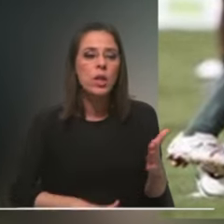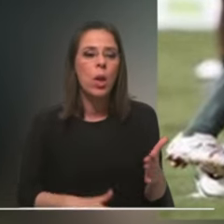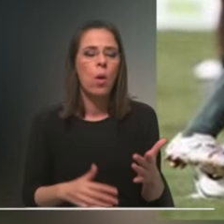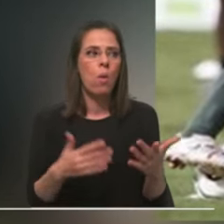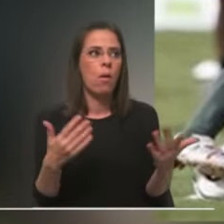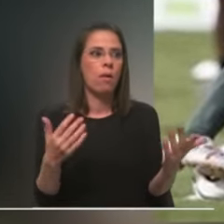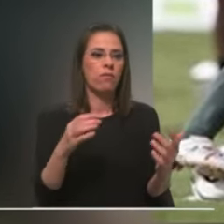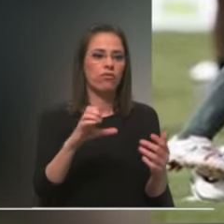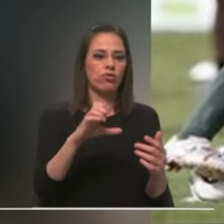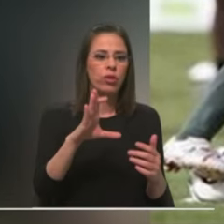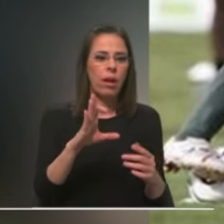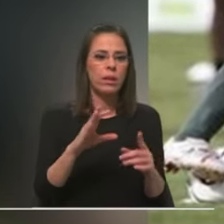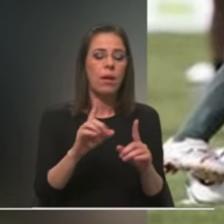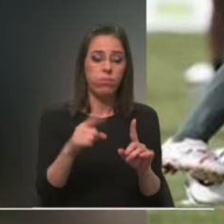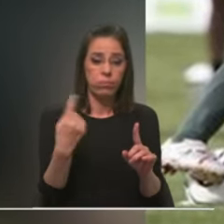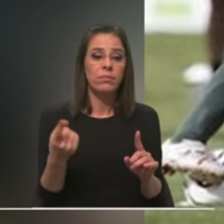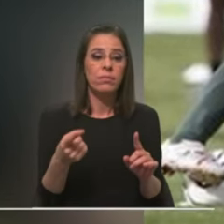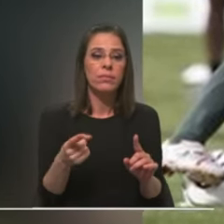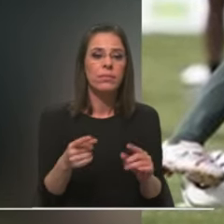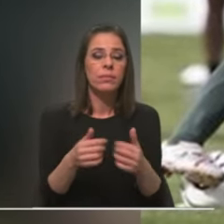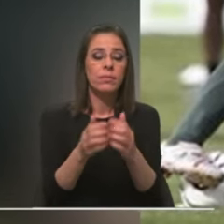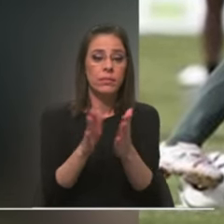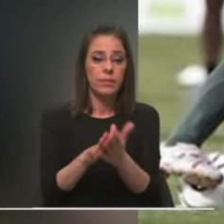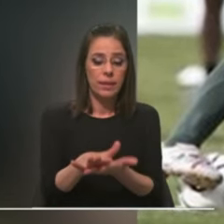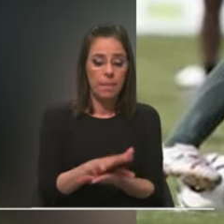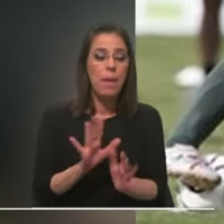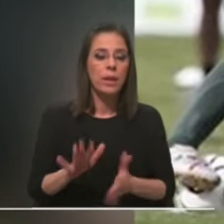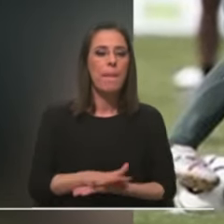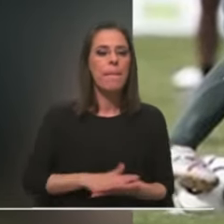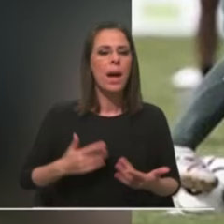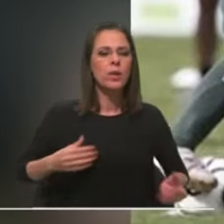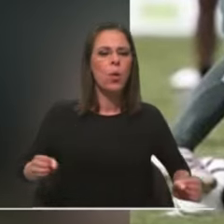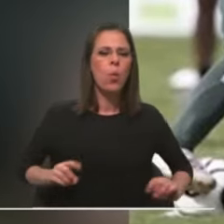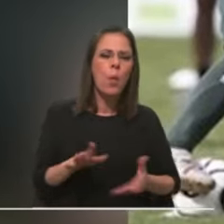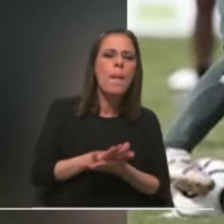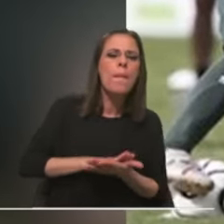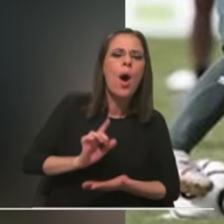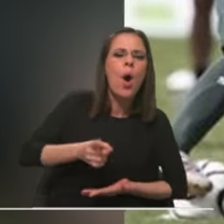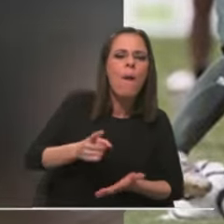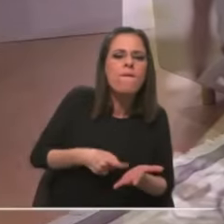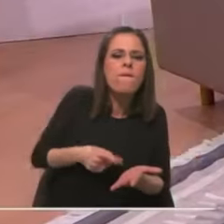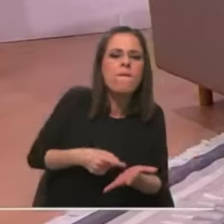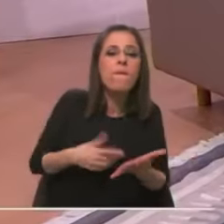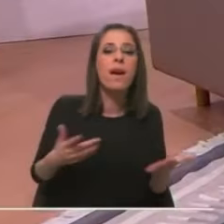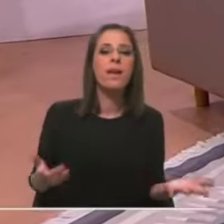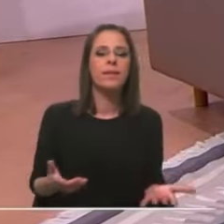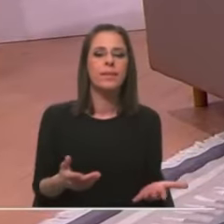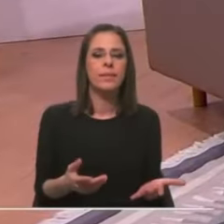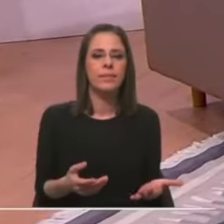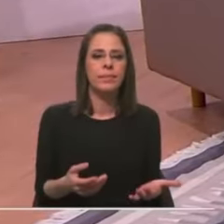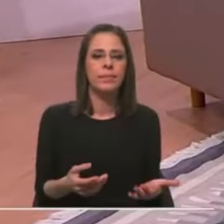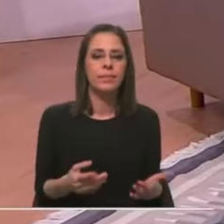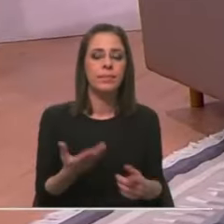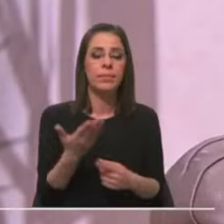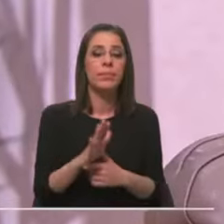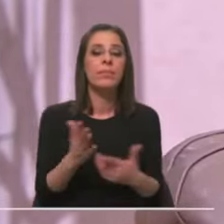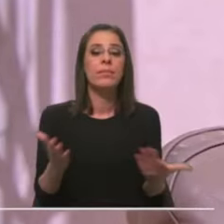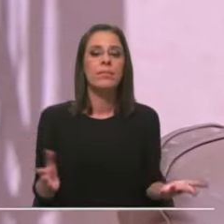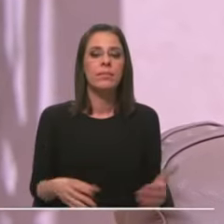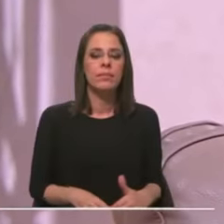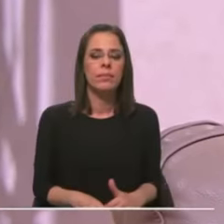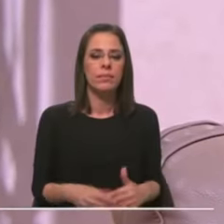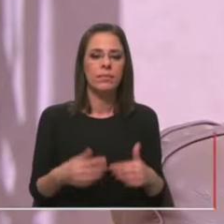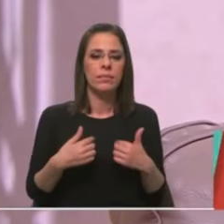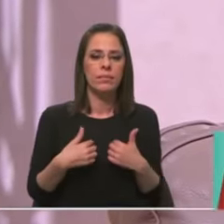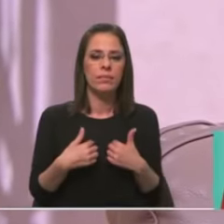enfim, teve tudo aos seus pés. Mas ter isso em bases, né? O que é bases? Base é por exemplo, né, a